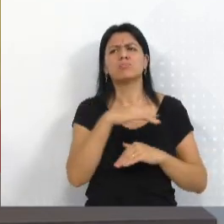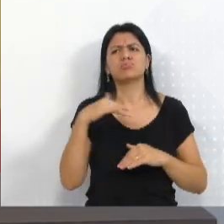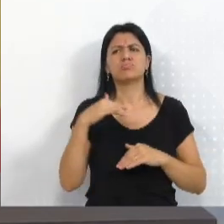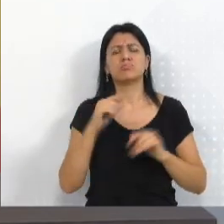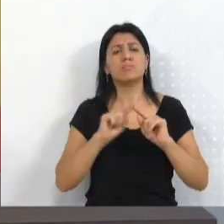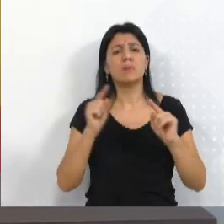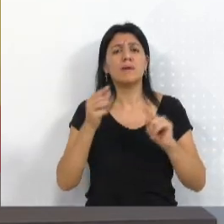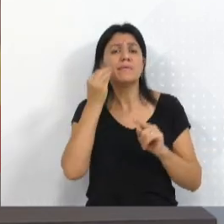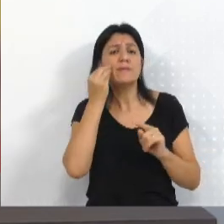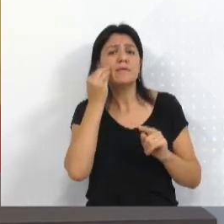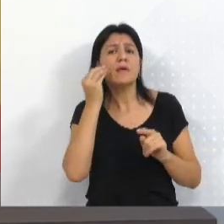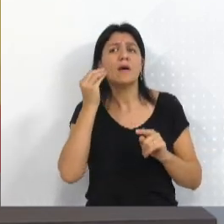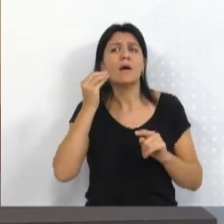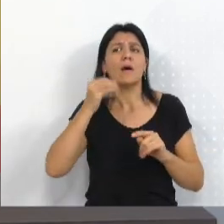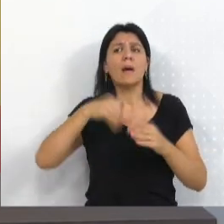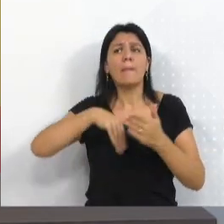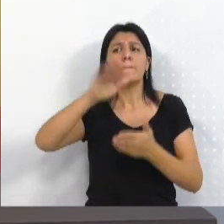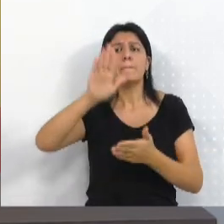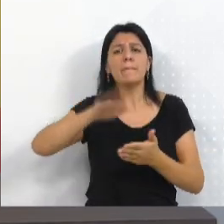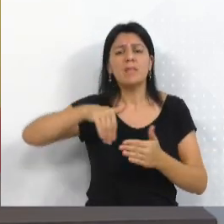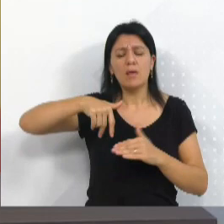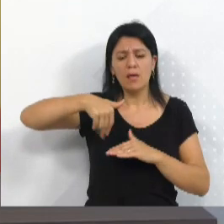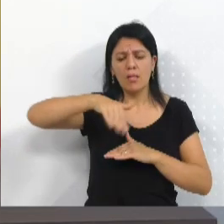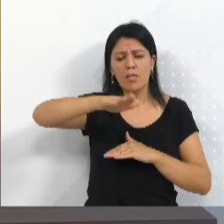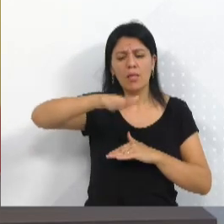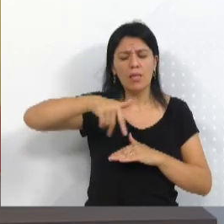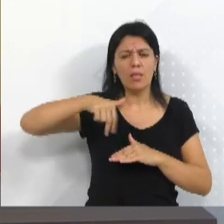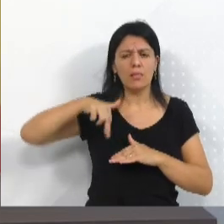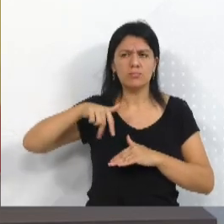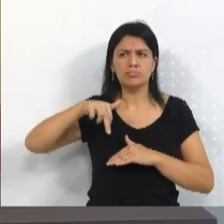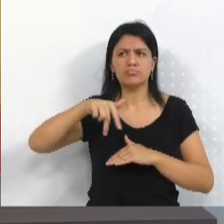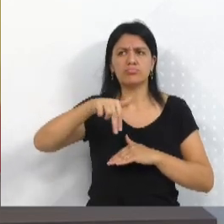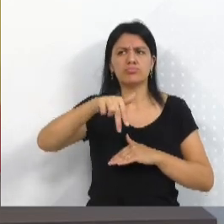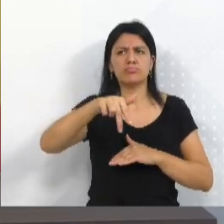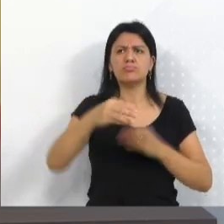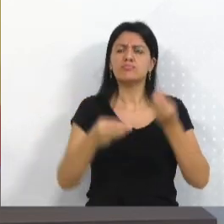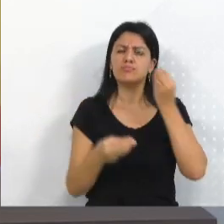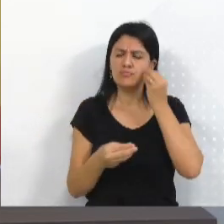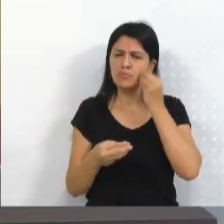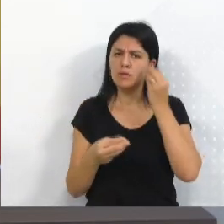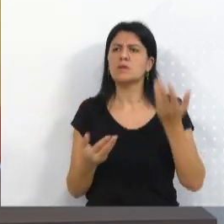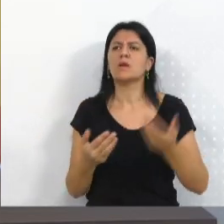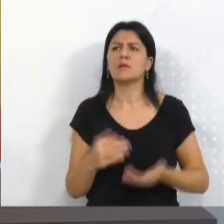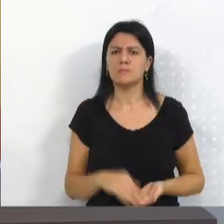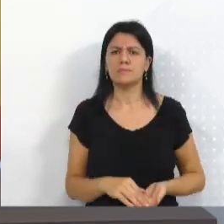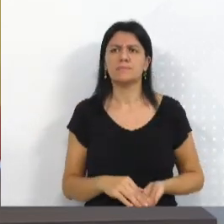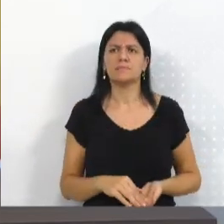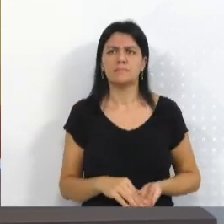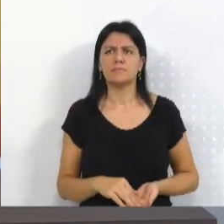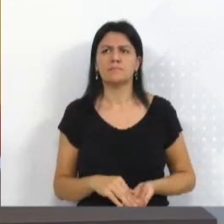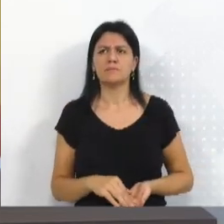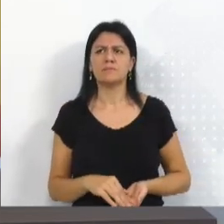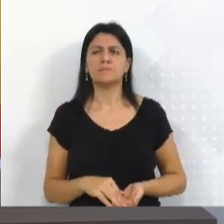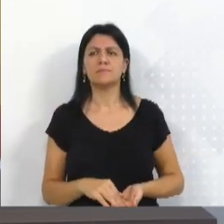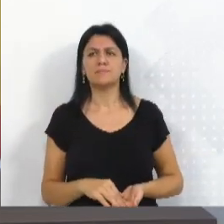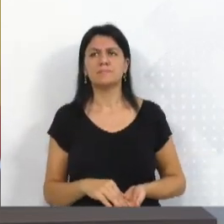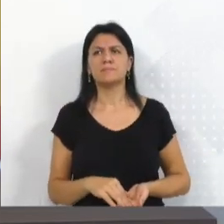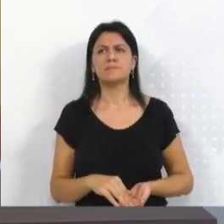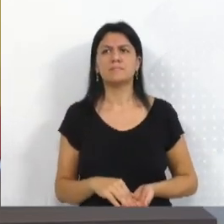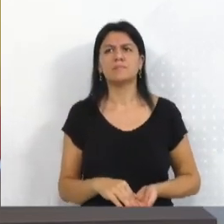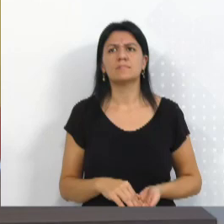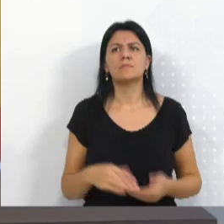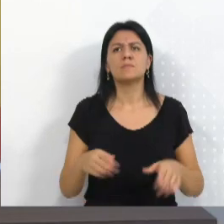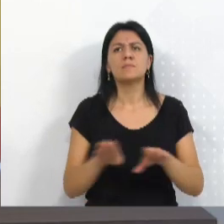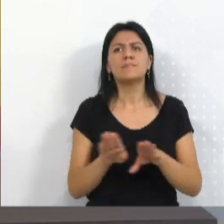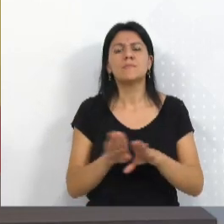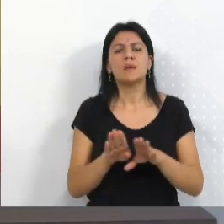pintar em frente ao ci Esse é uma demanda que eu vou tá levando para frente e fazer